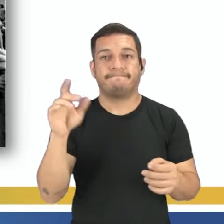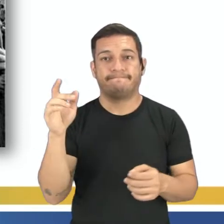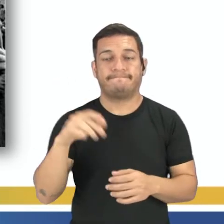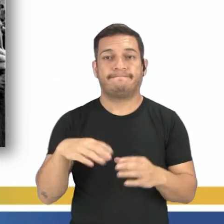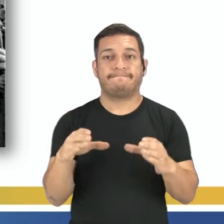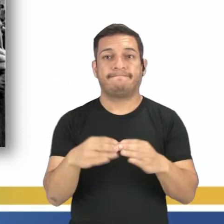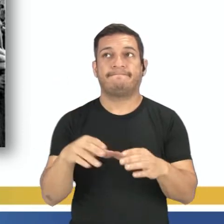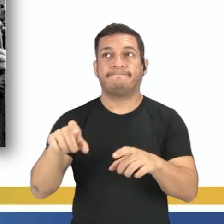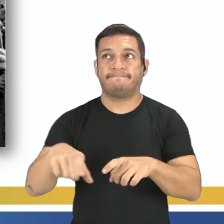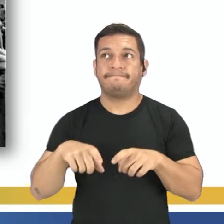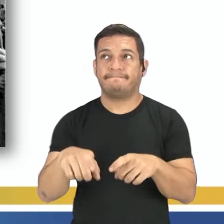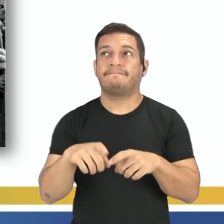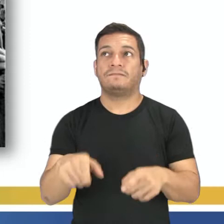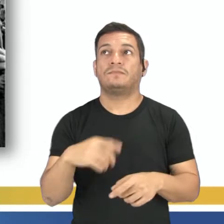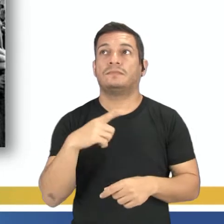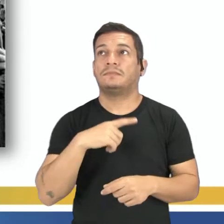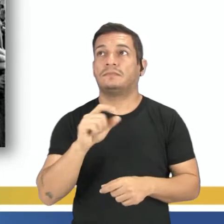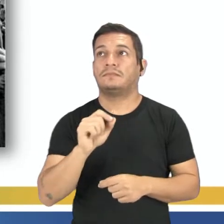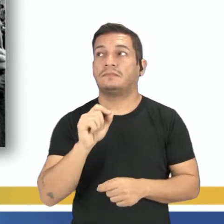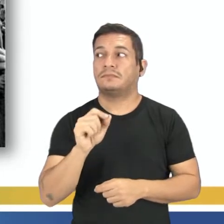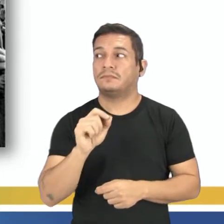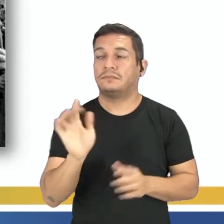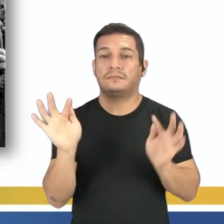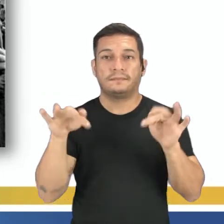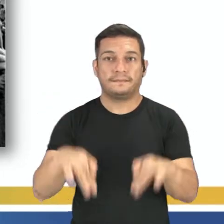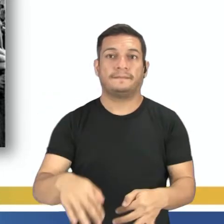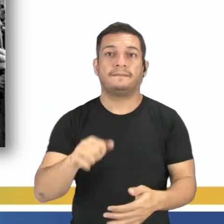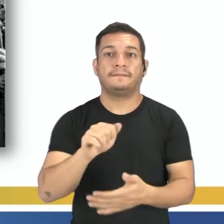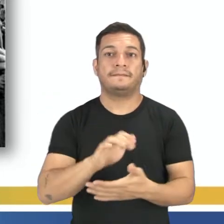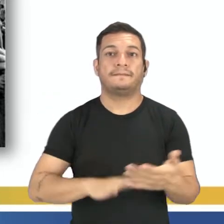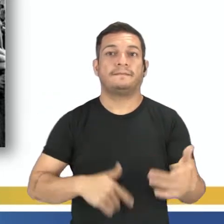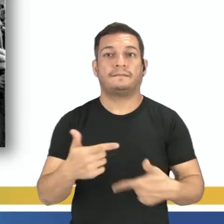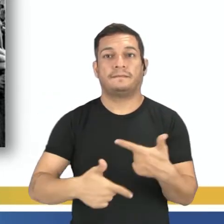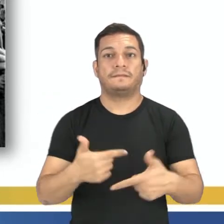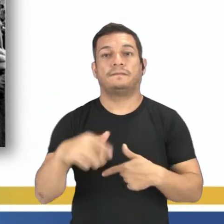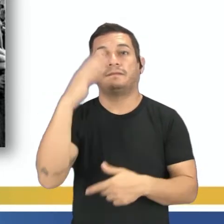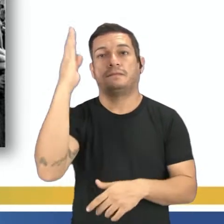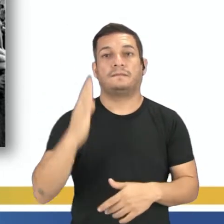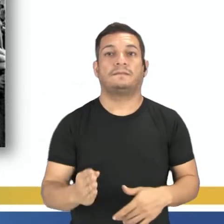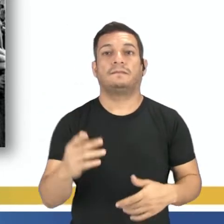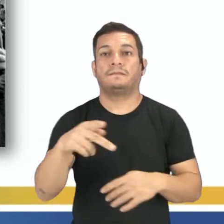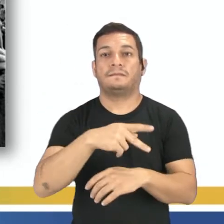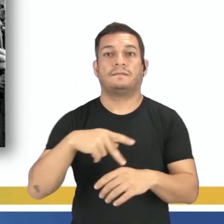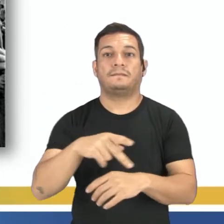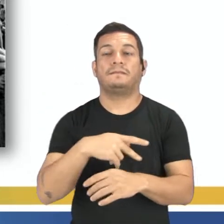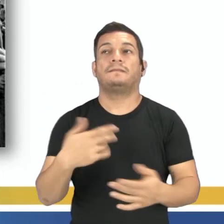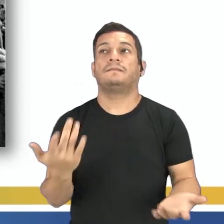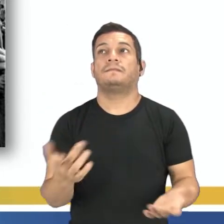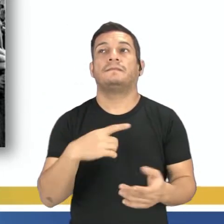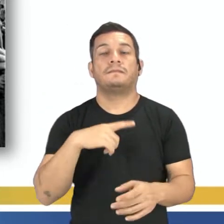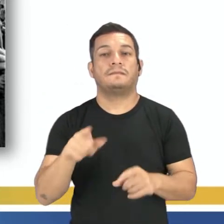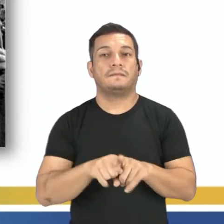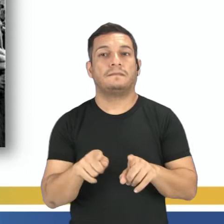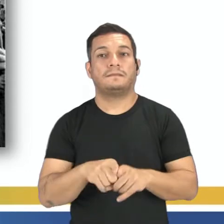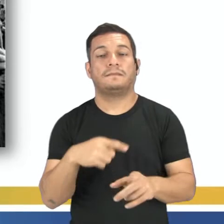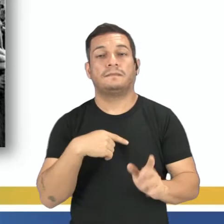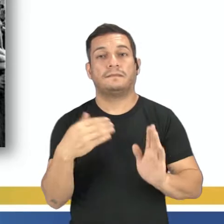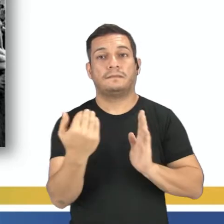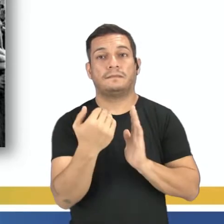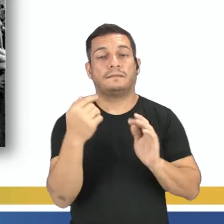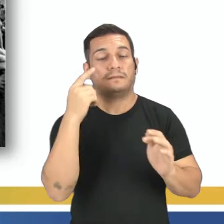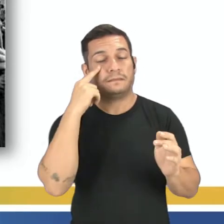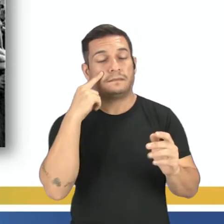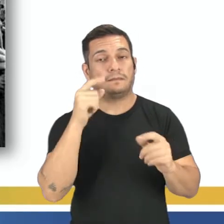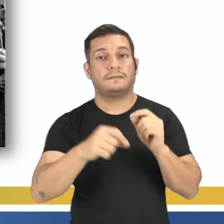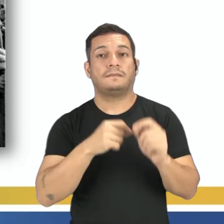camponesas elas acabaram encerrando as suas atividades no nosso país. Temos que levar em consideração que a